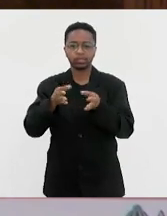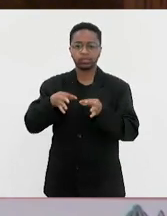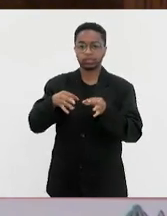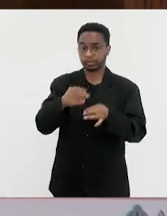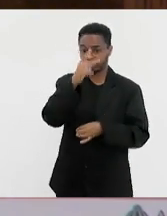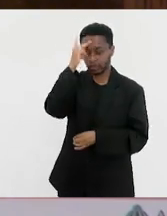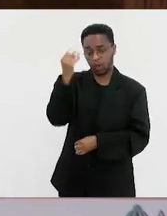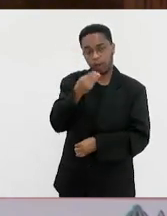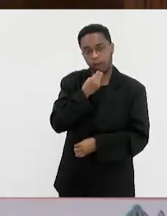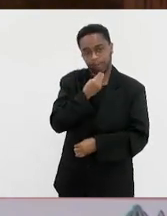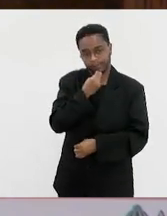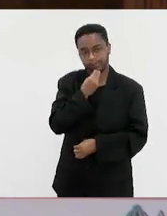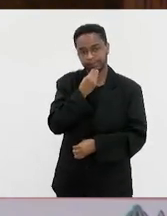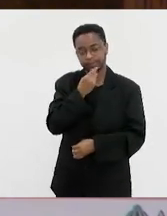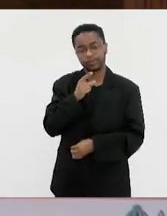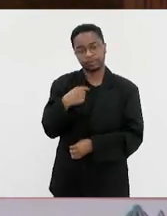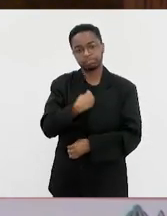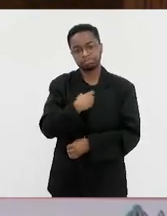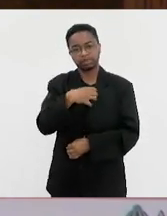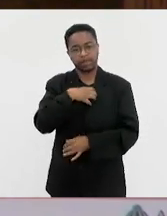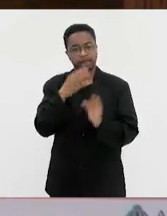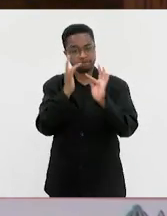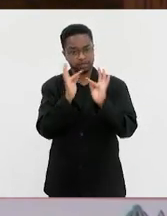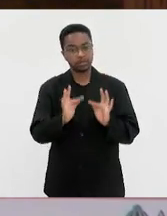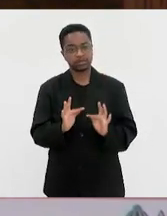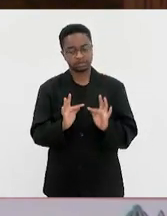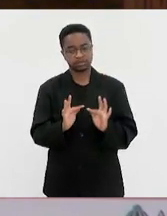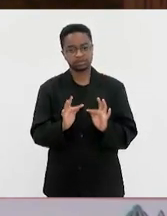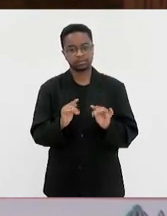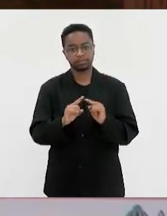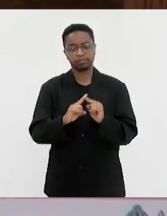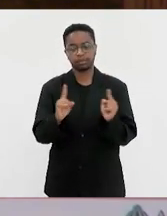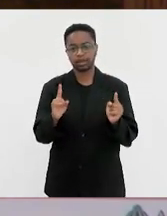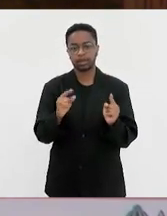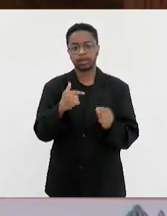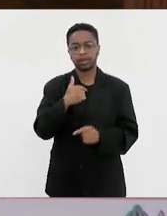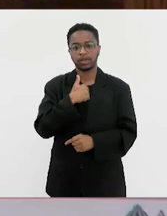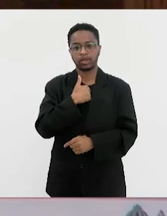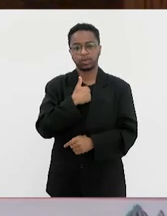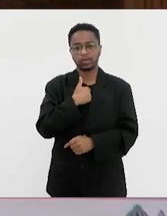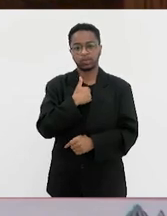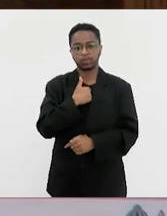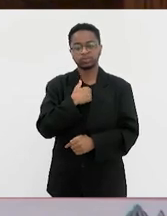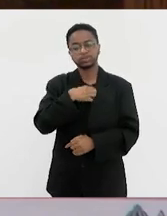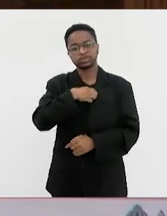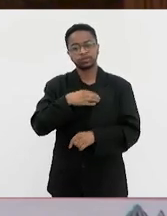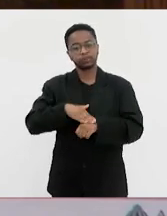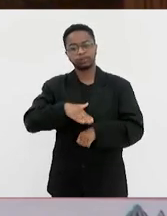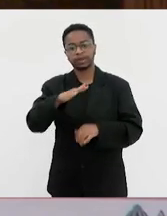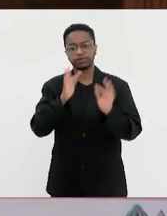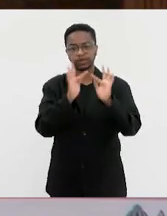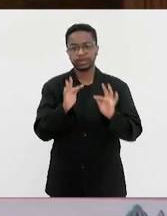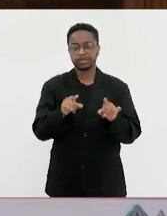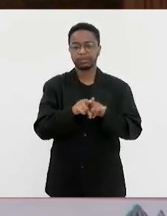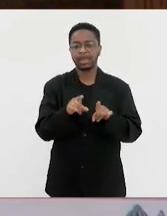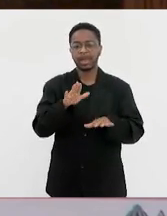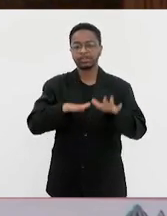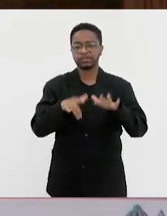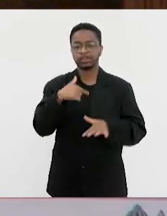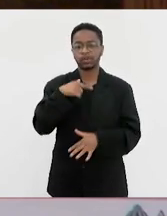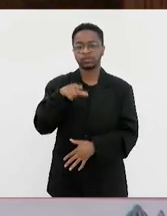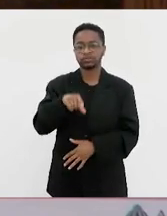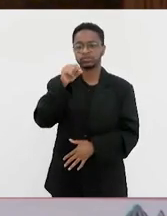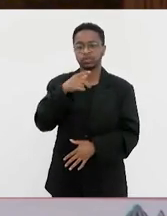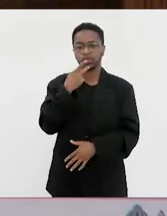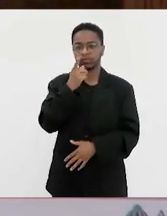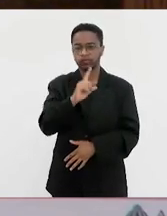gente fica feliz, mas eu fico muito mais feliz e às vezes eu prefiro não falar e pular. E quando